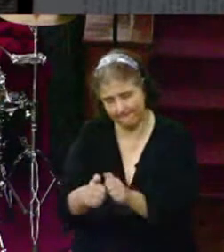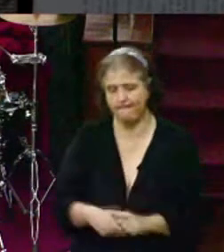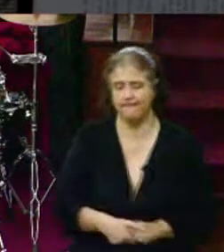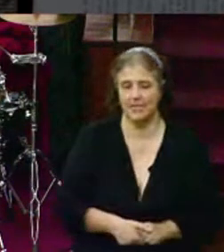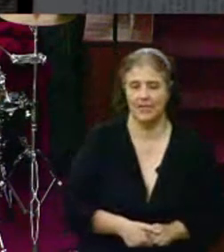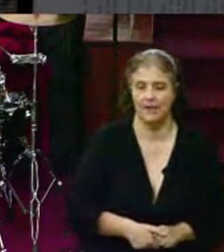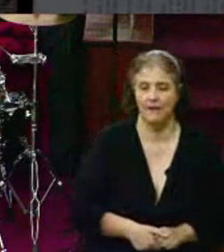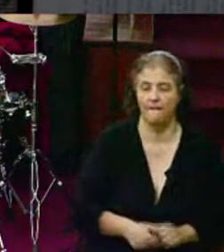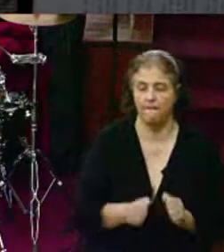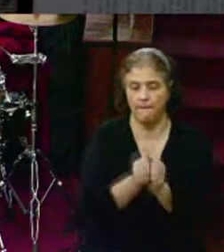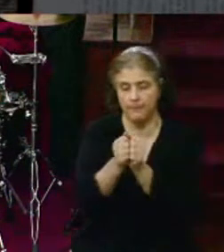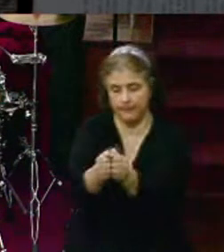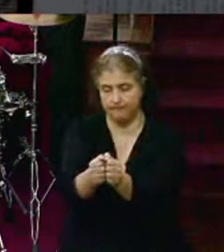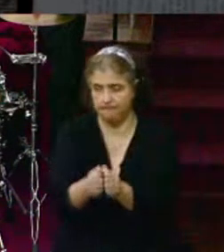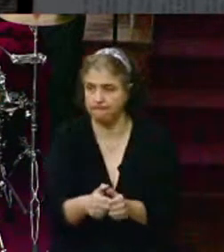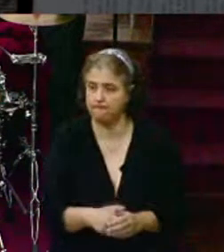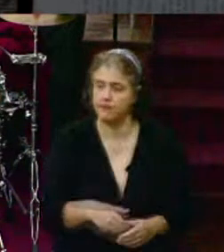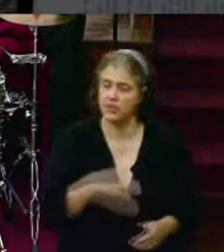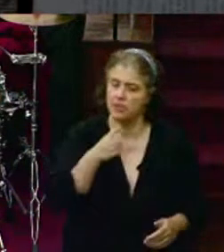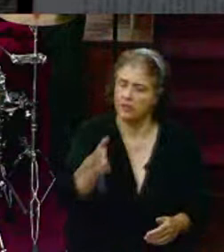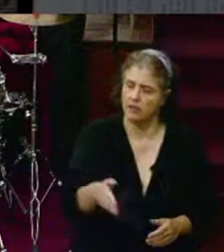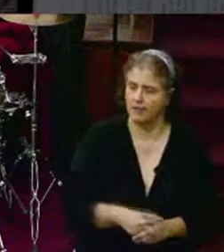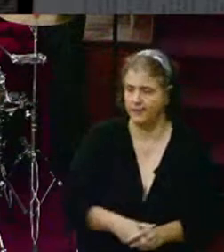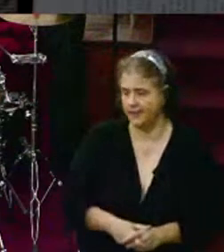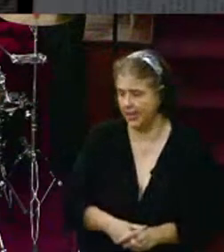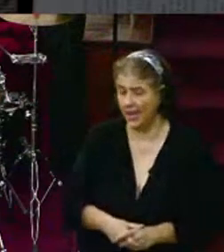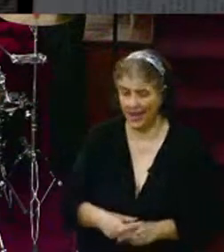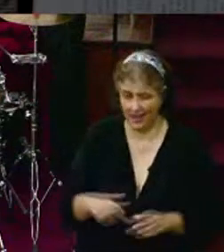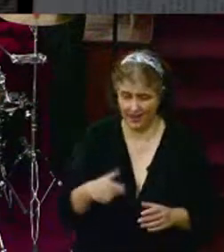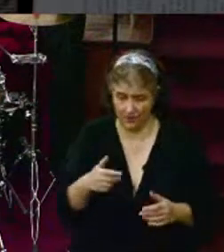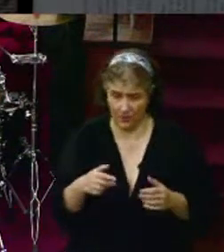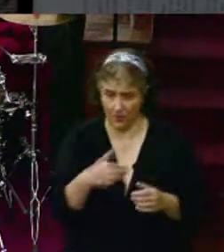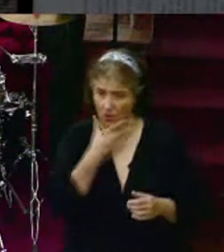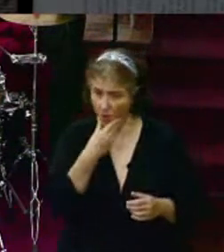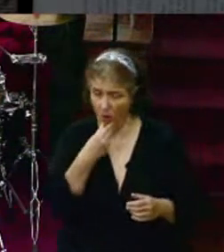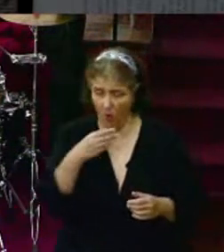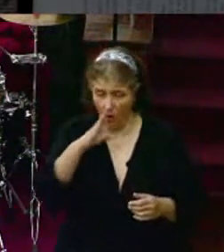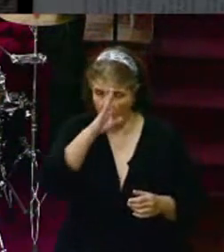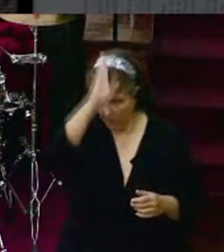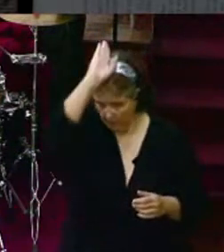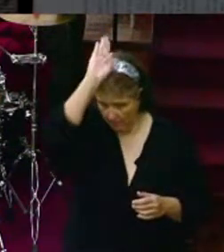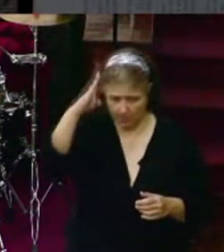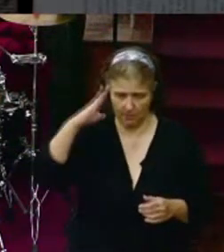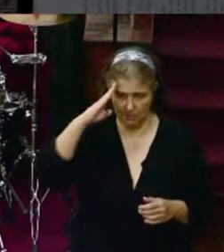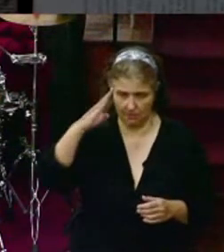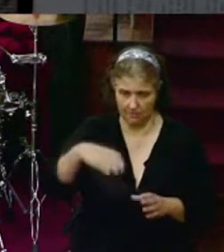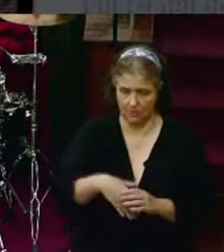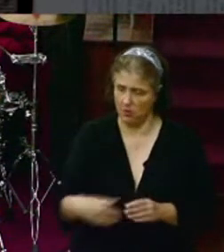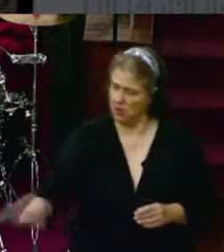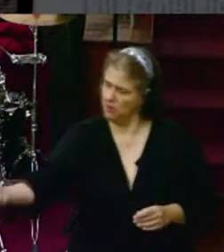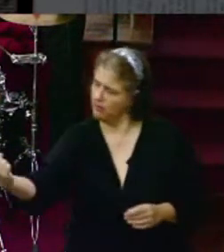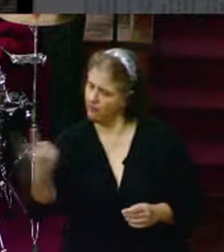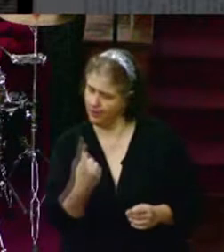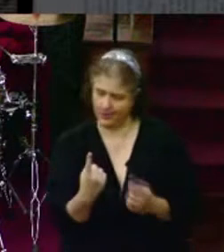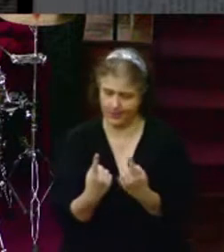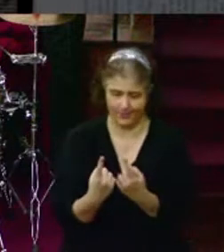para lhe dizer: Senhor, não te incomodes, porque não sou digno de que entres em minha casa.